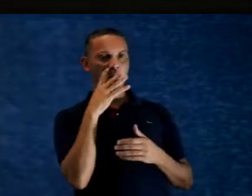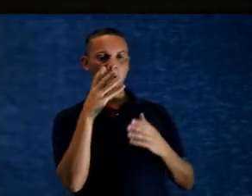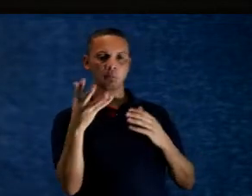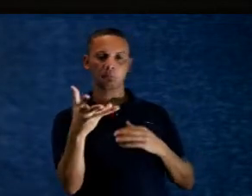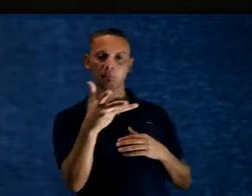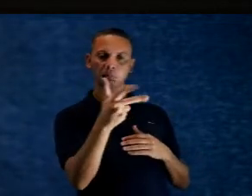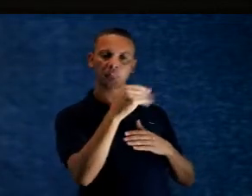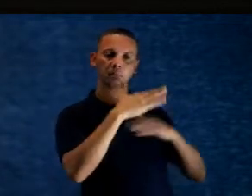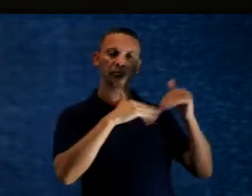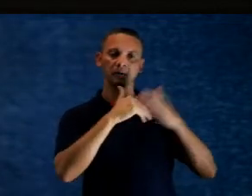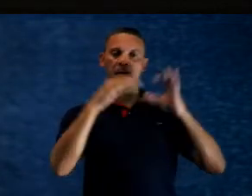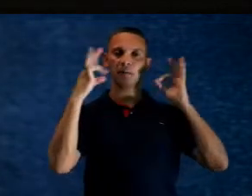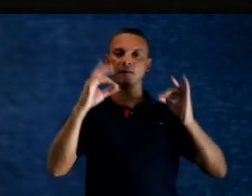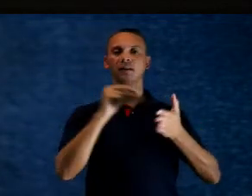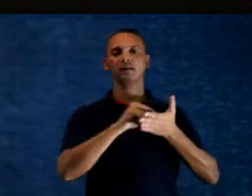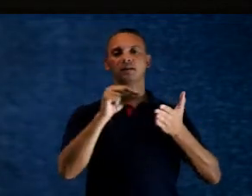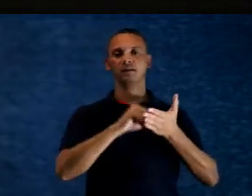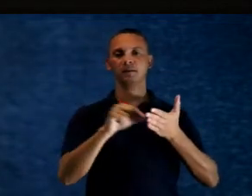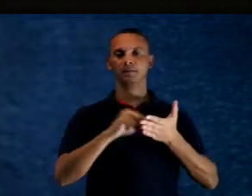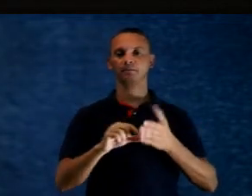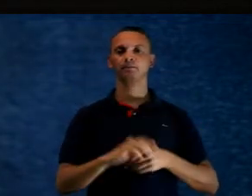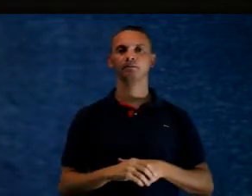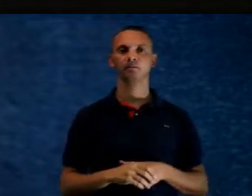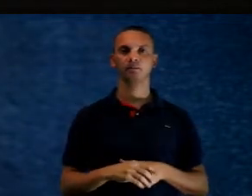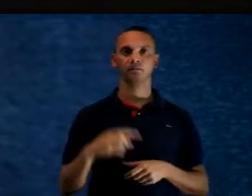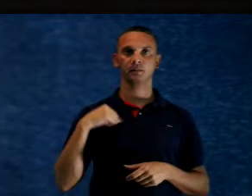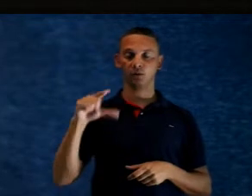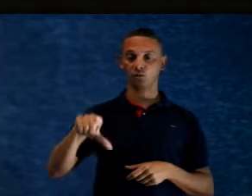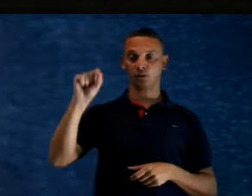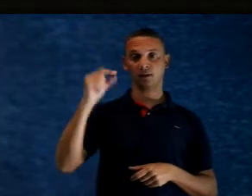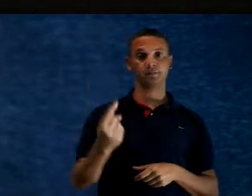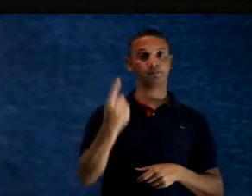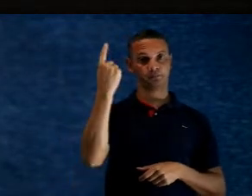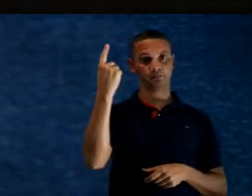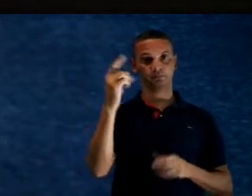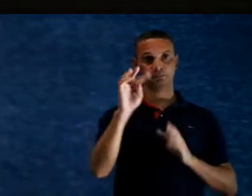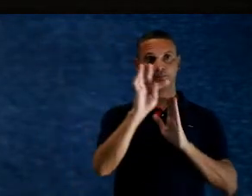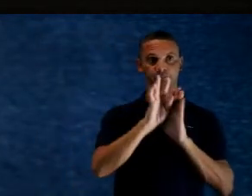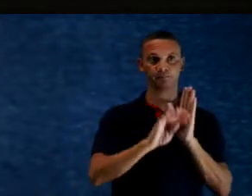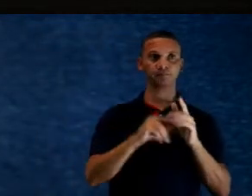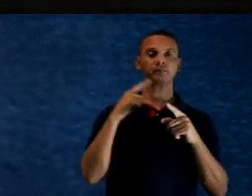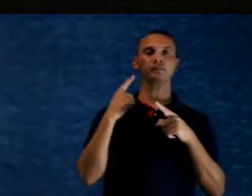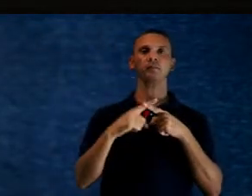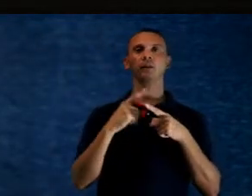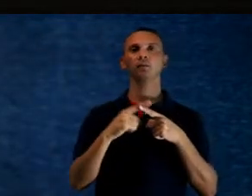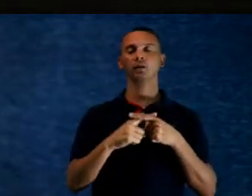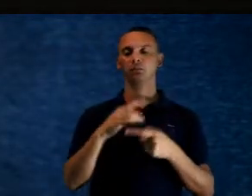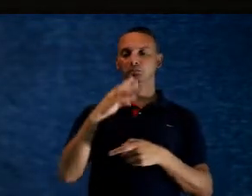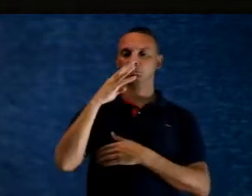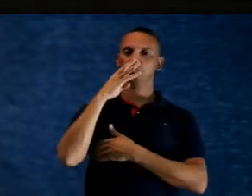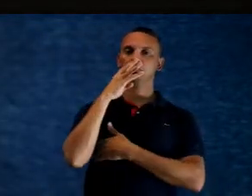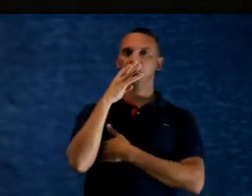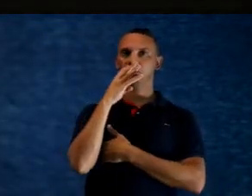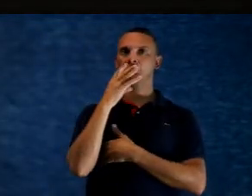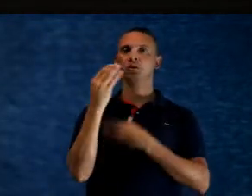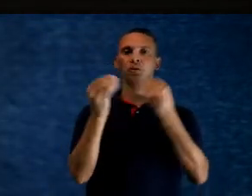dizer com a mais absoluta precisão o que é o sentimento da angústia, o